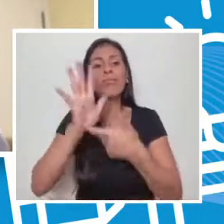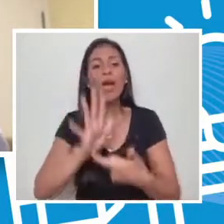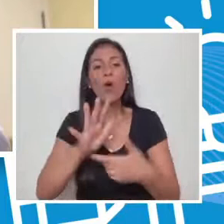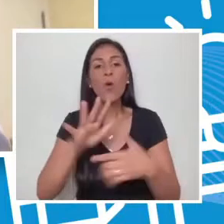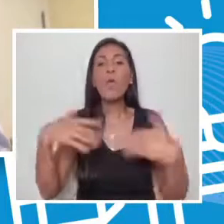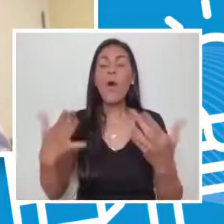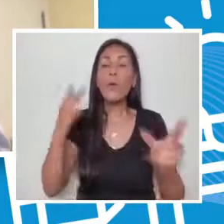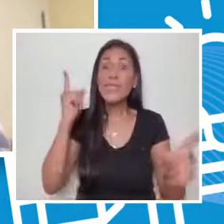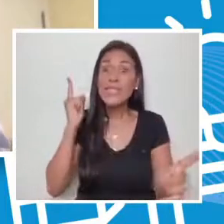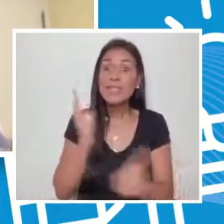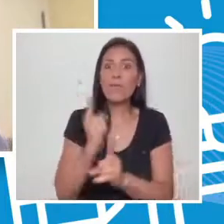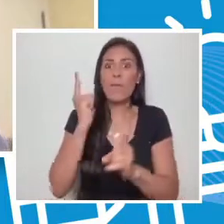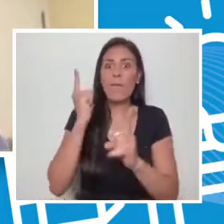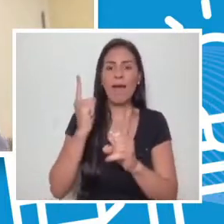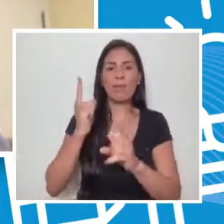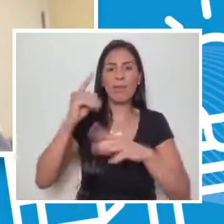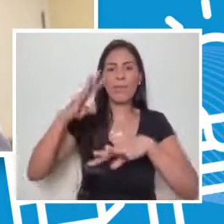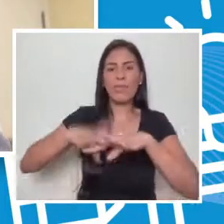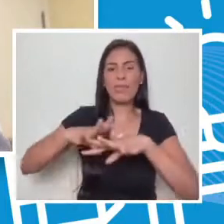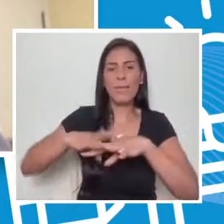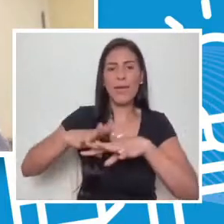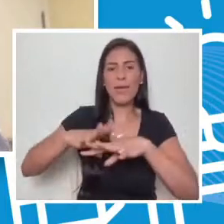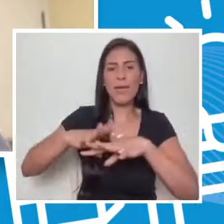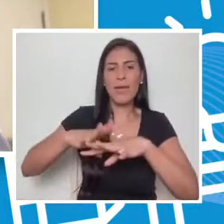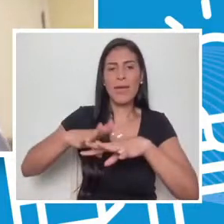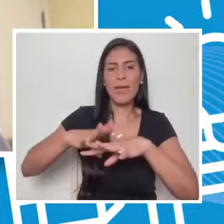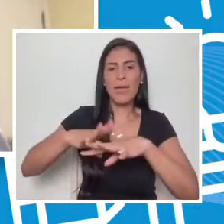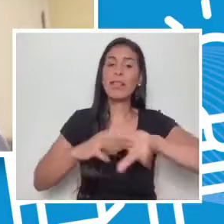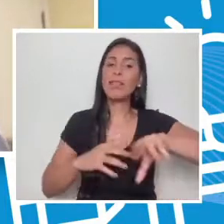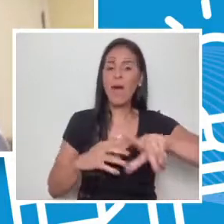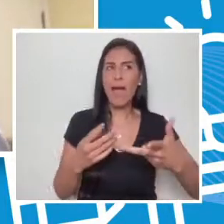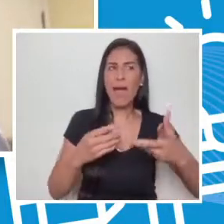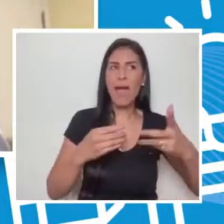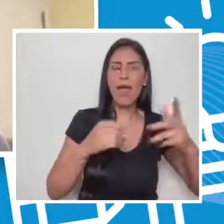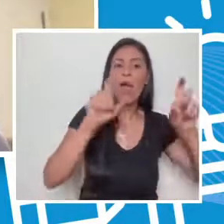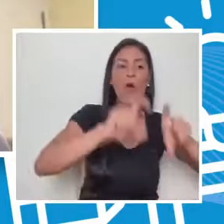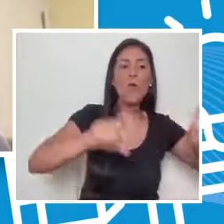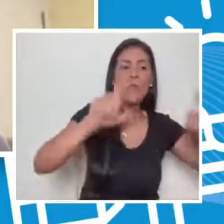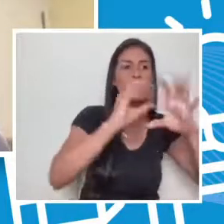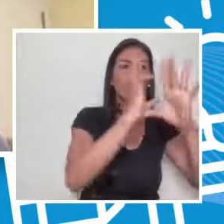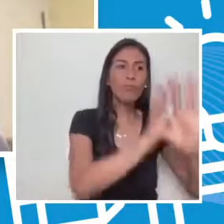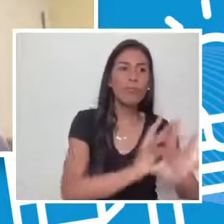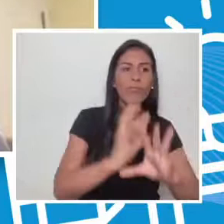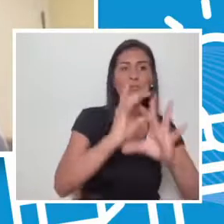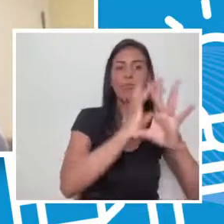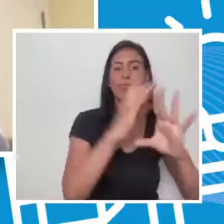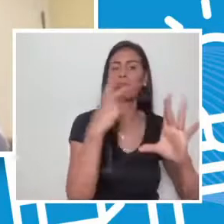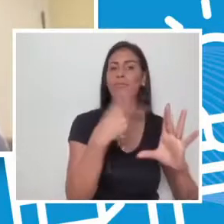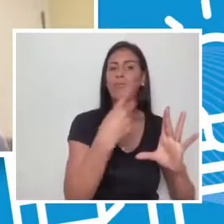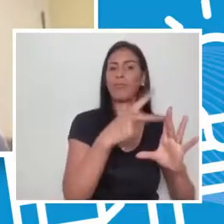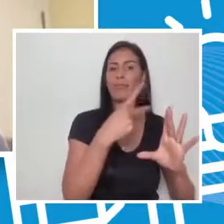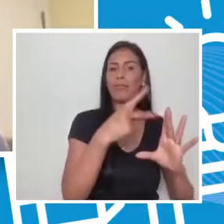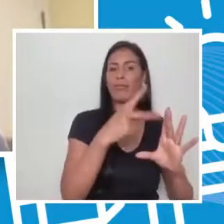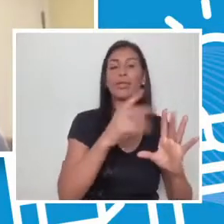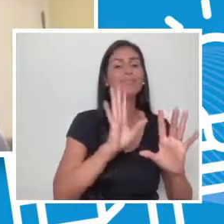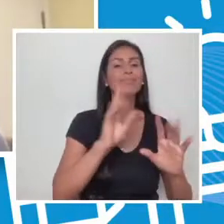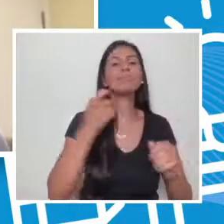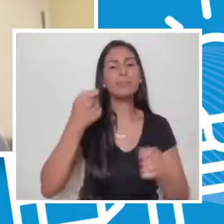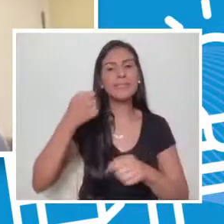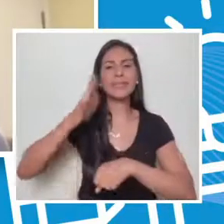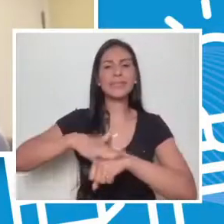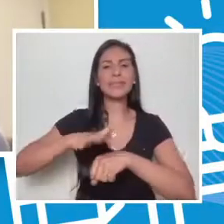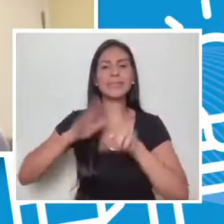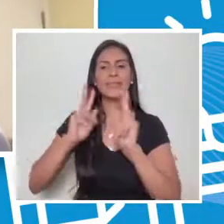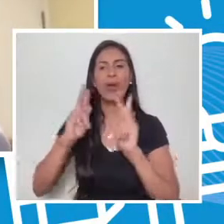computacional. Então, assim, não tem como você tornar isso algorítmico, não tem como você reduzir isso a instruções. É humano